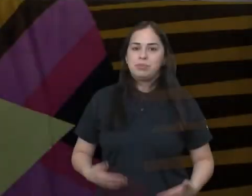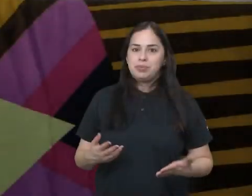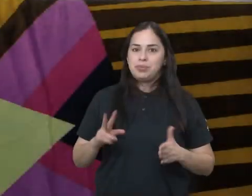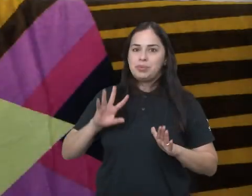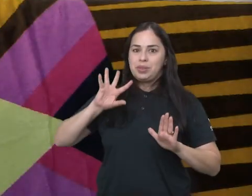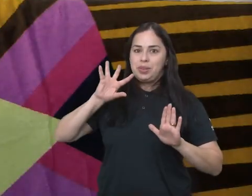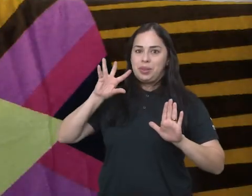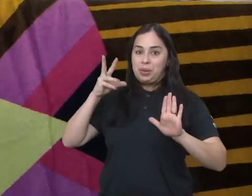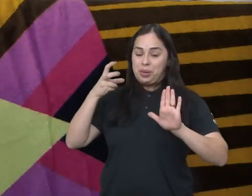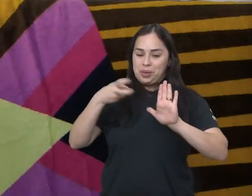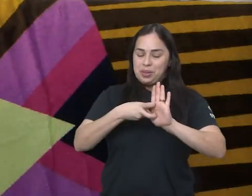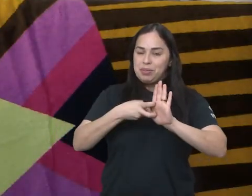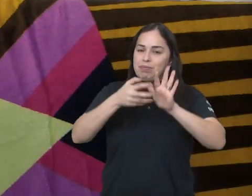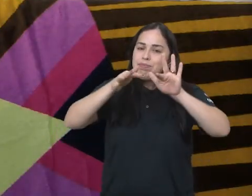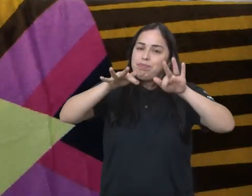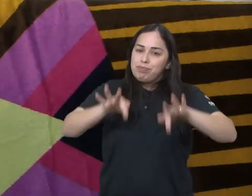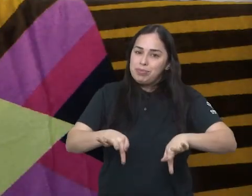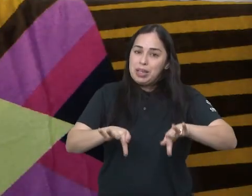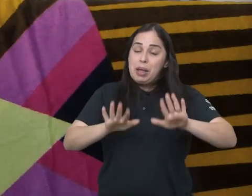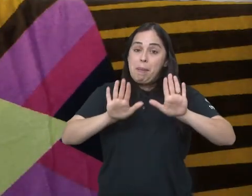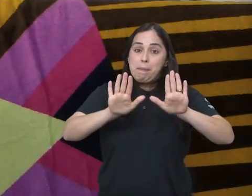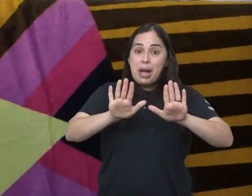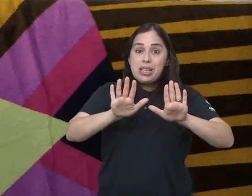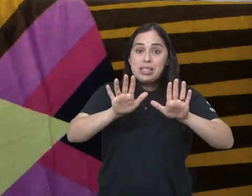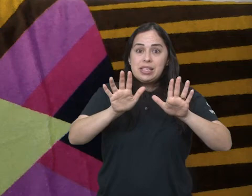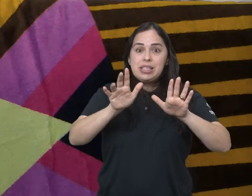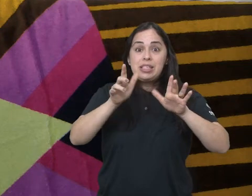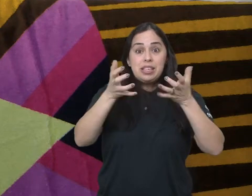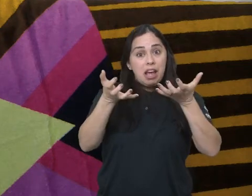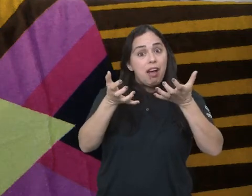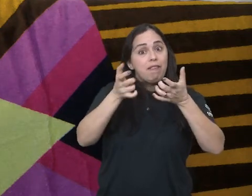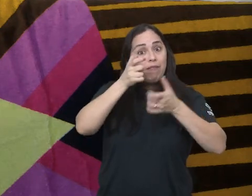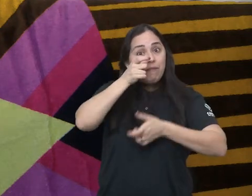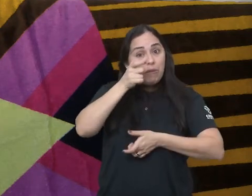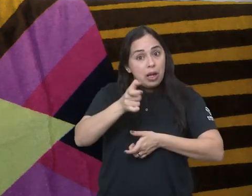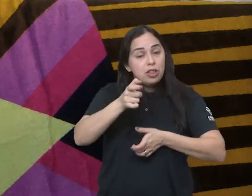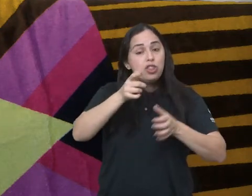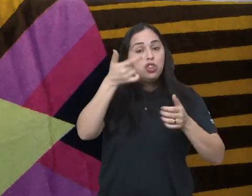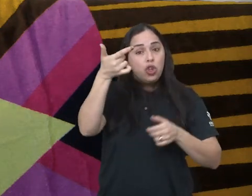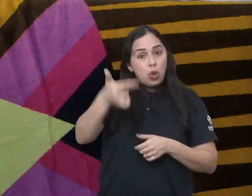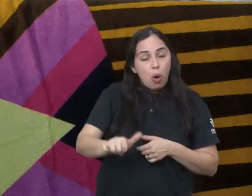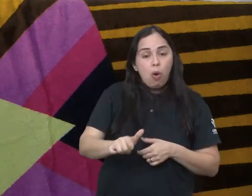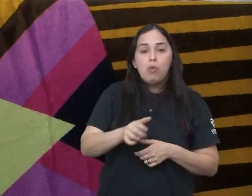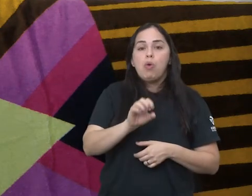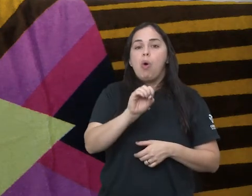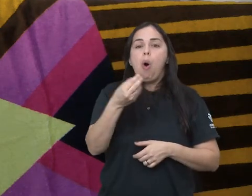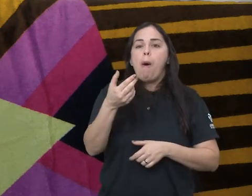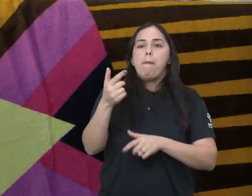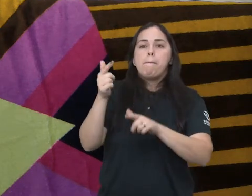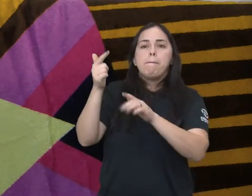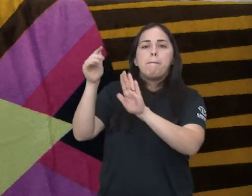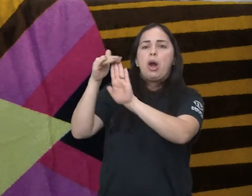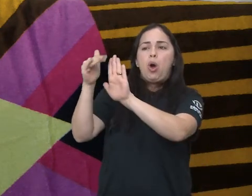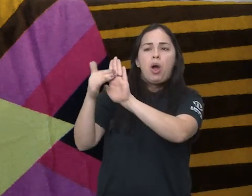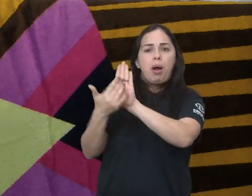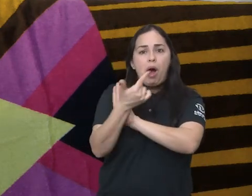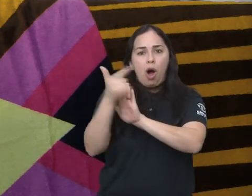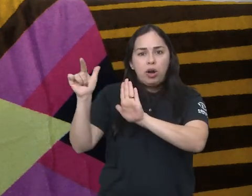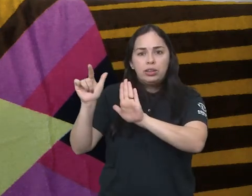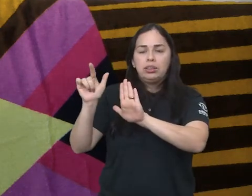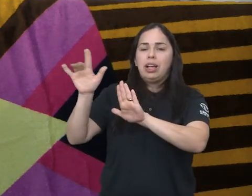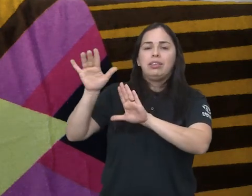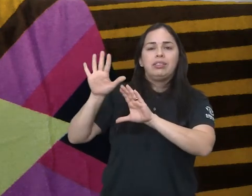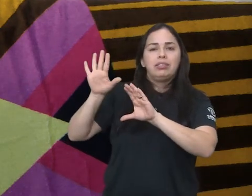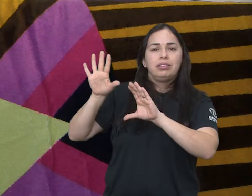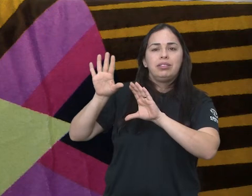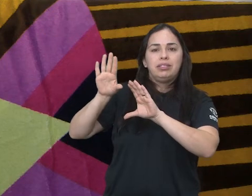O Conexão Cultura vai ficando por aqui, mas se você quiser reassistir esse programa ou qualquer outro, tudo disponível lá